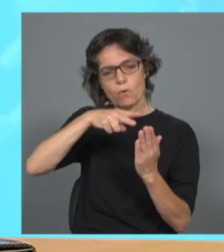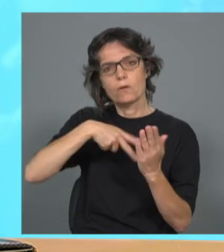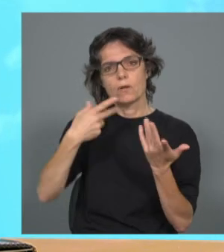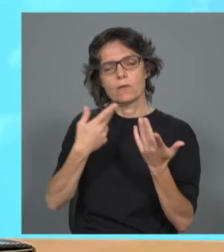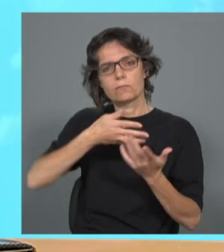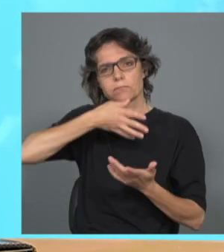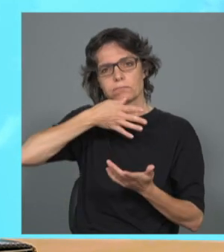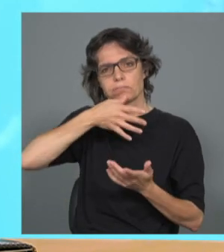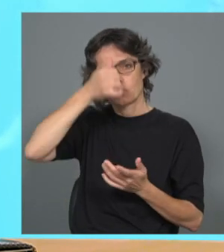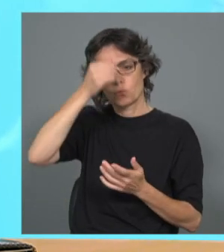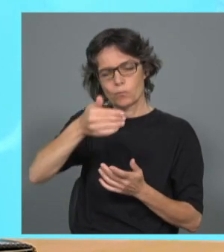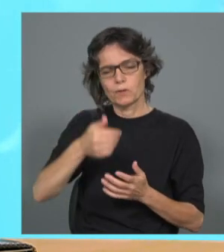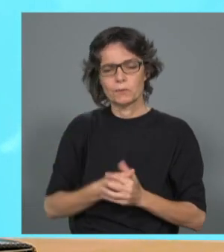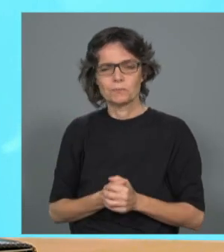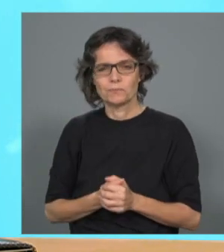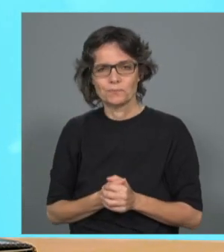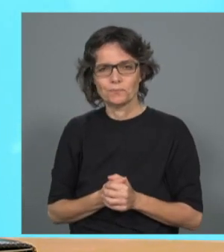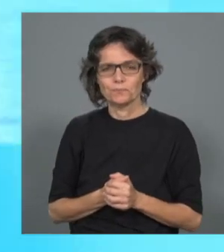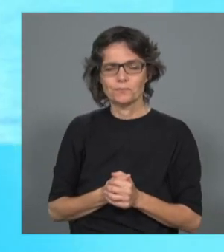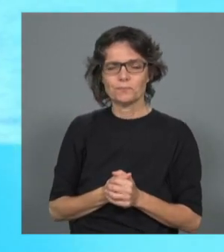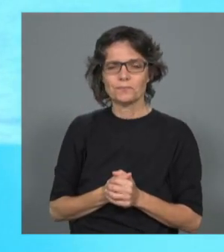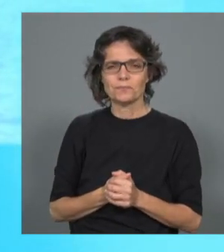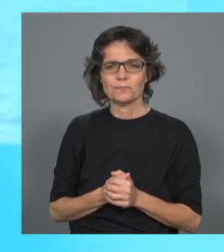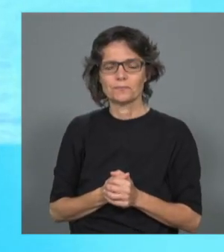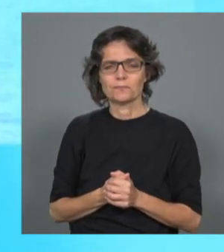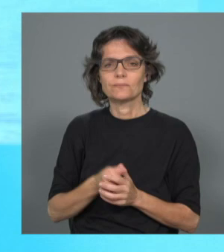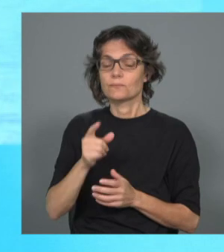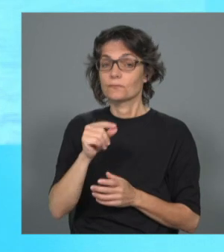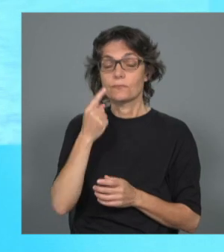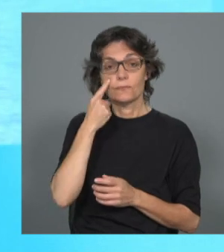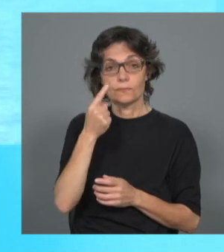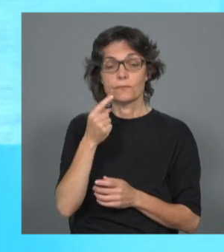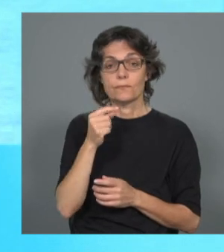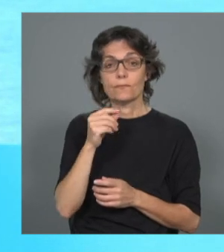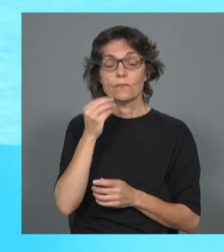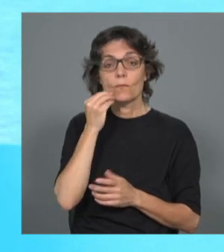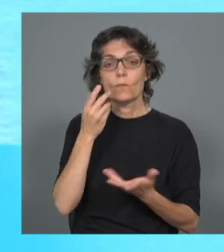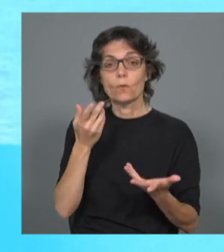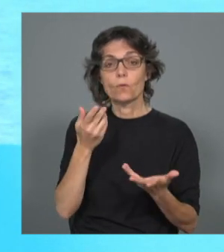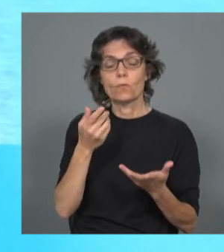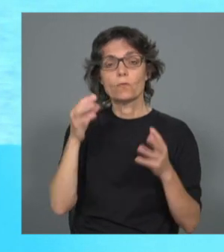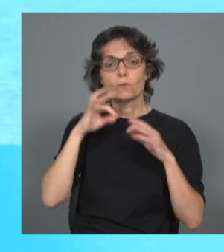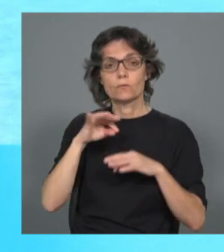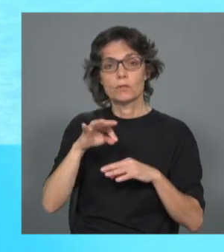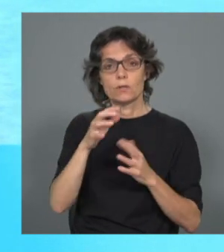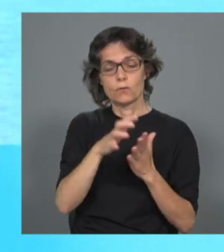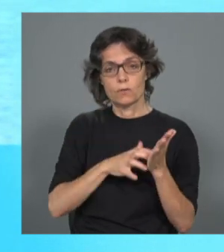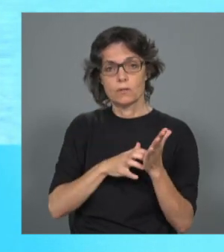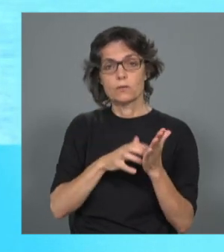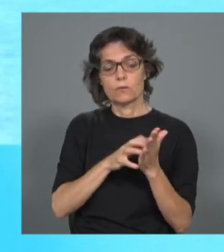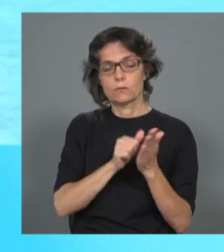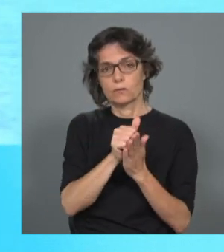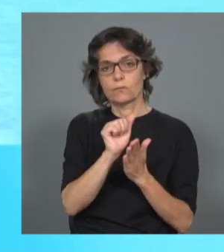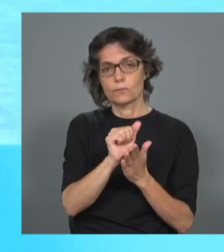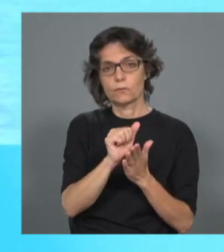celebração deste domingo. E vamos desde já ver de que forma é que também nos falam deste Espírito Santo os textos da Bíblia que se